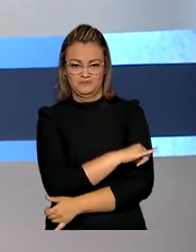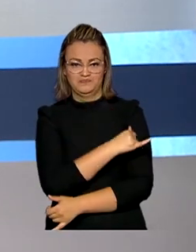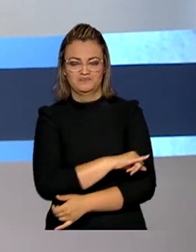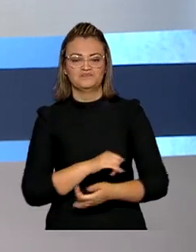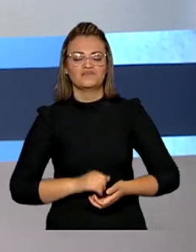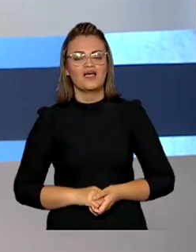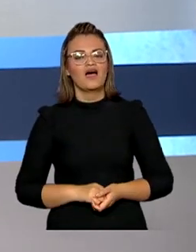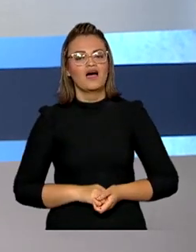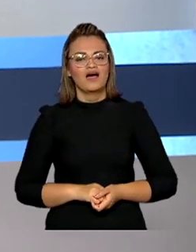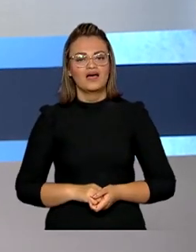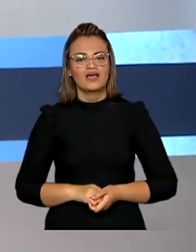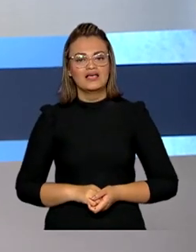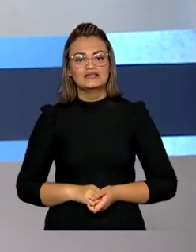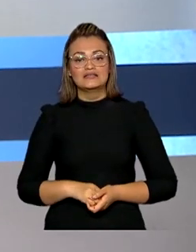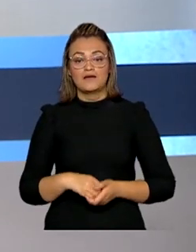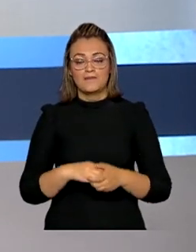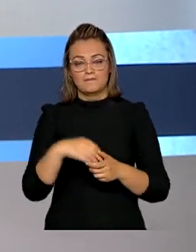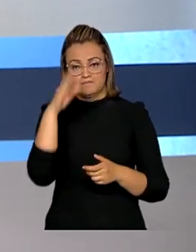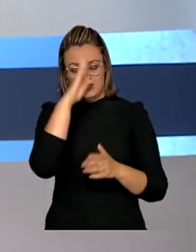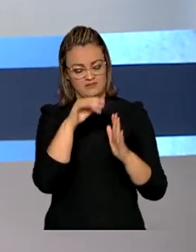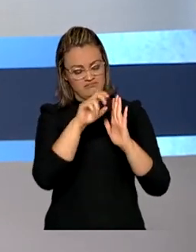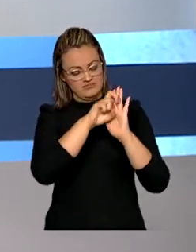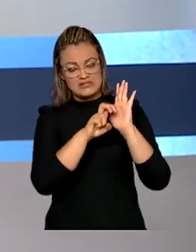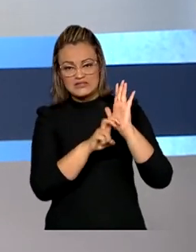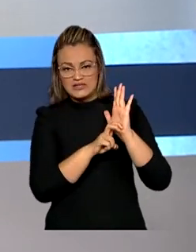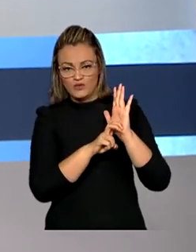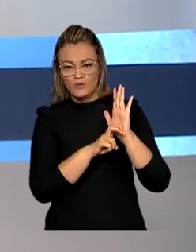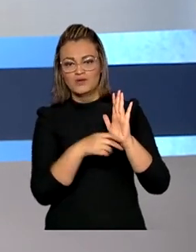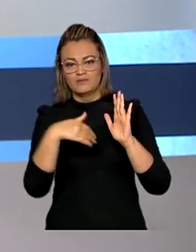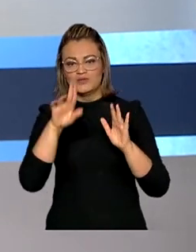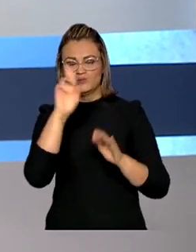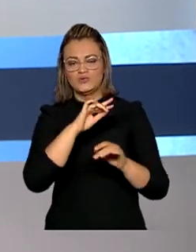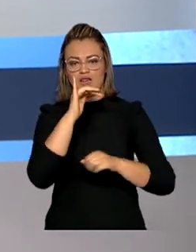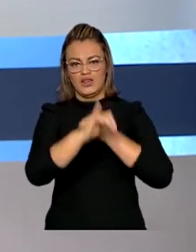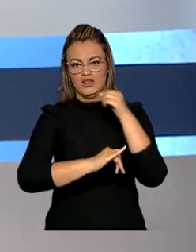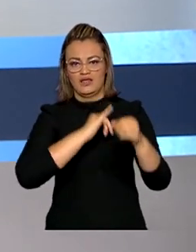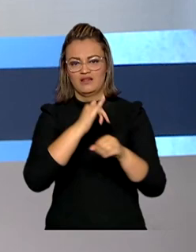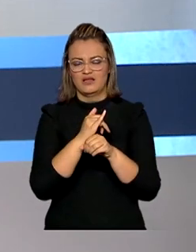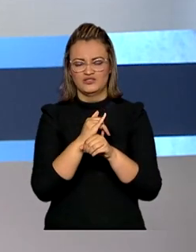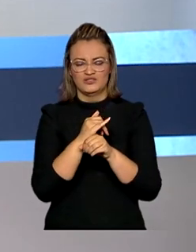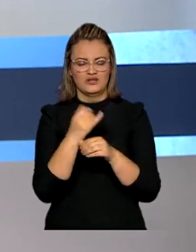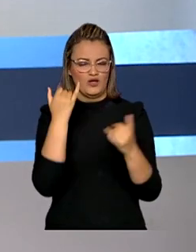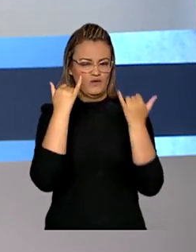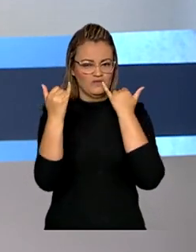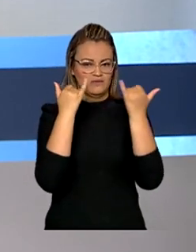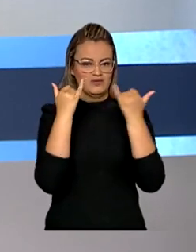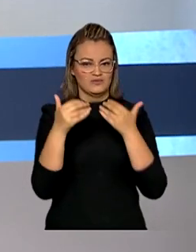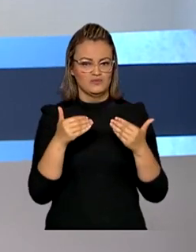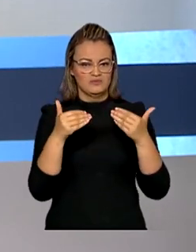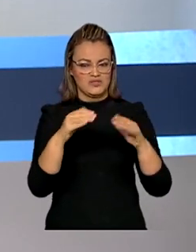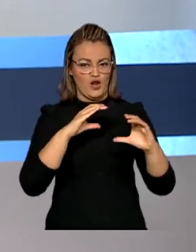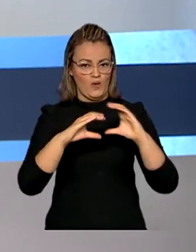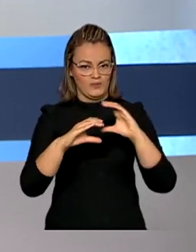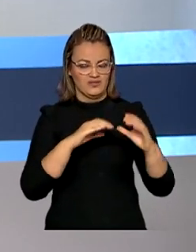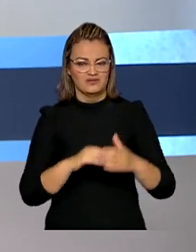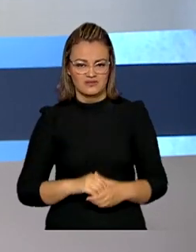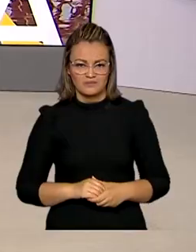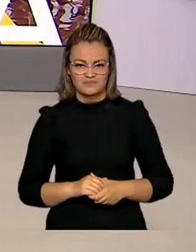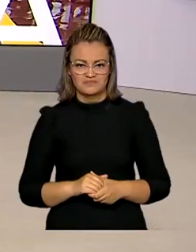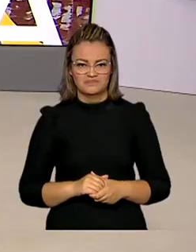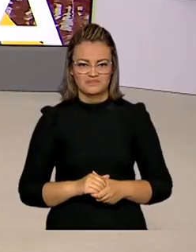E o Brasil está entre os cinco países do mundo que mais usa a internet, de acordo com dados do Ministério das Comunicações.